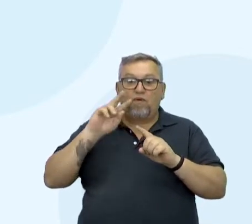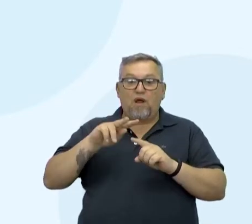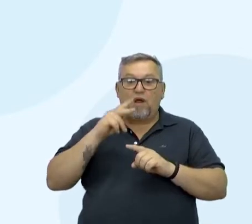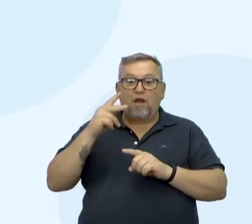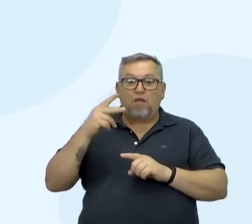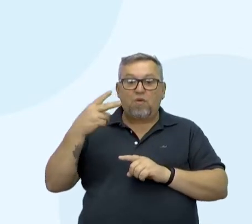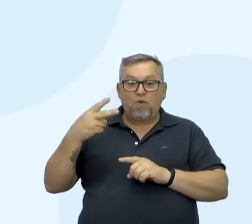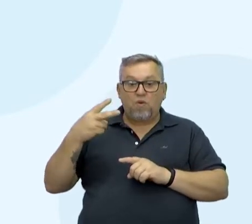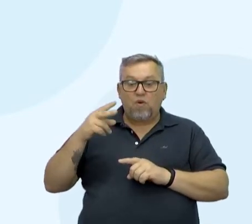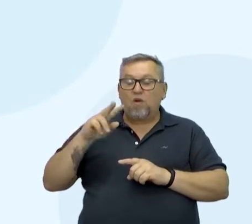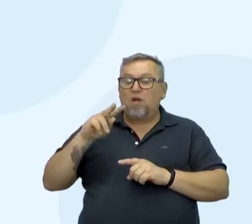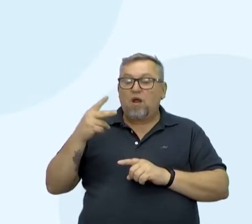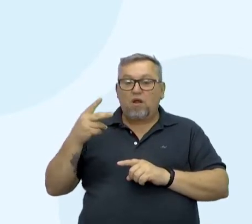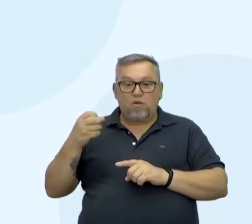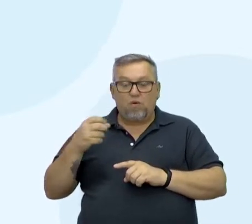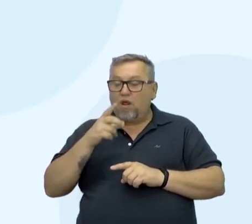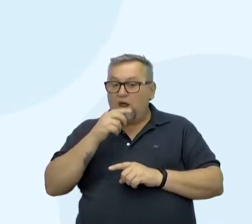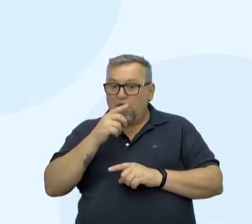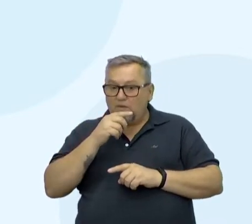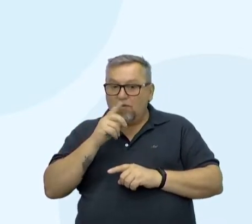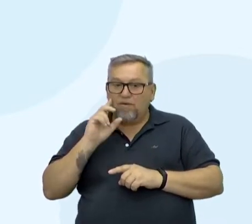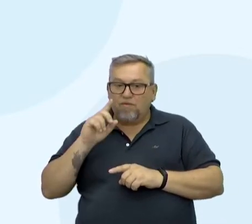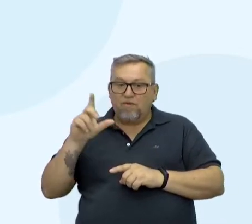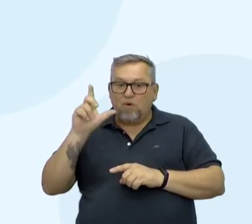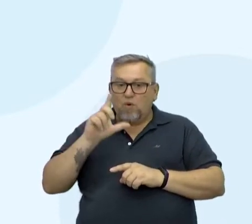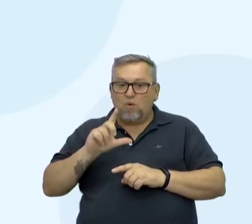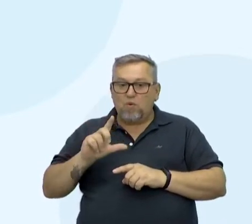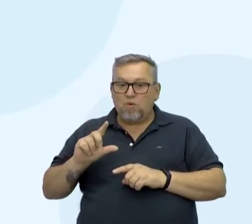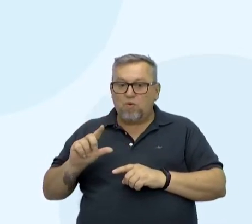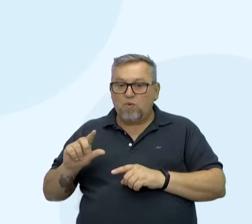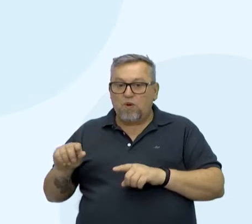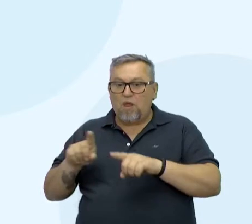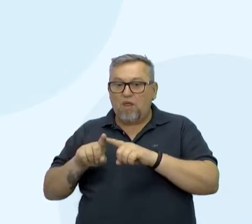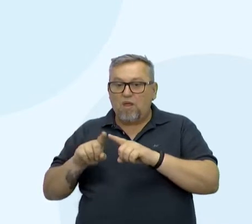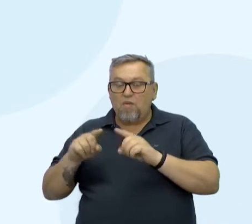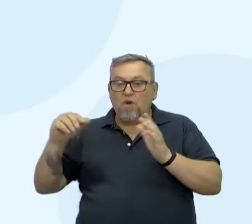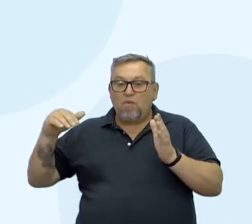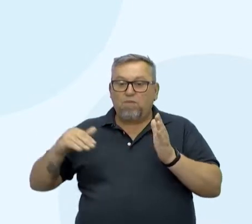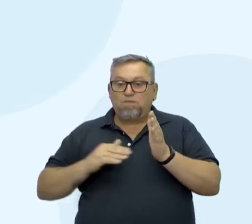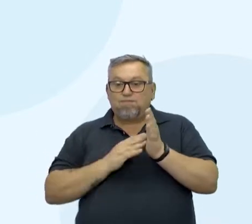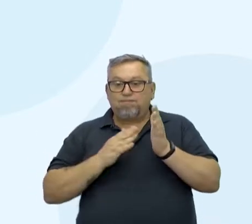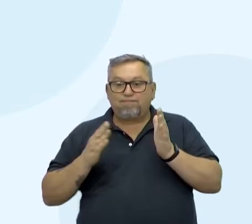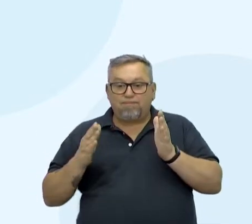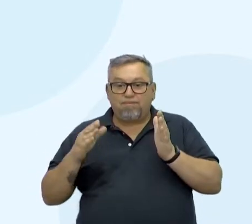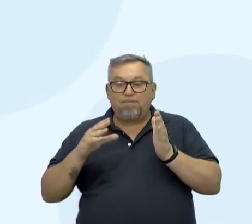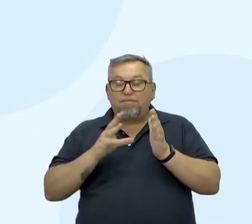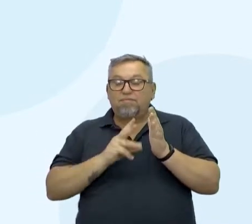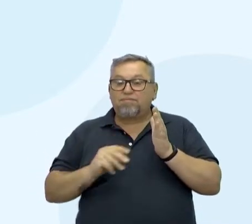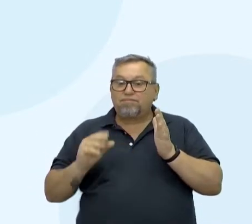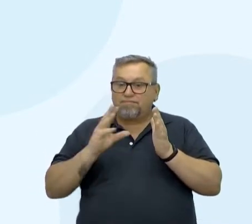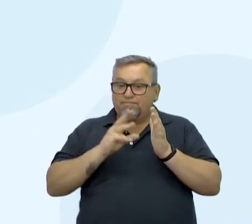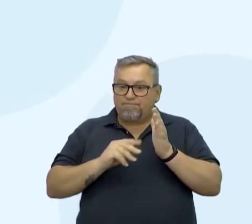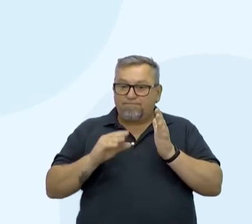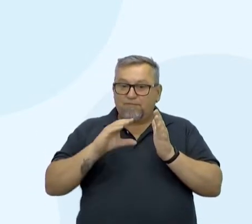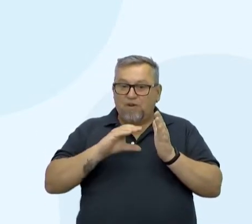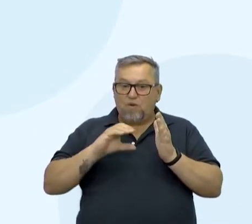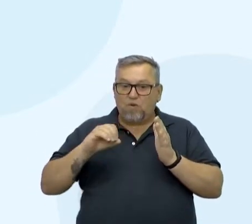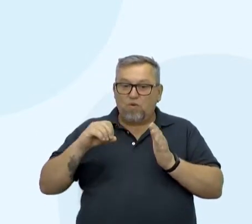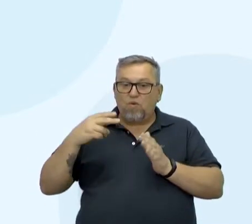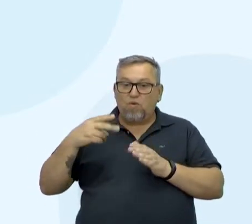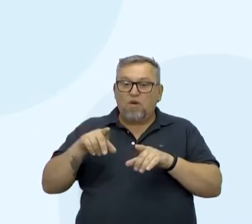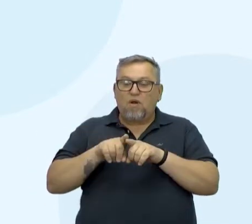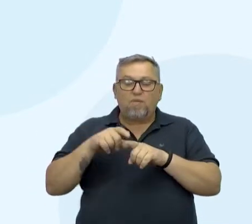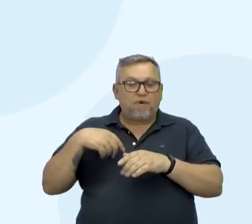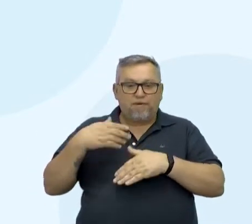moléculas de água, né? Você tem uma atenuação da radiação, banda de absorção da atmosfera, que vai aqui do H2O, CO2 e